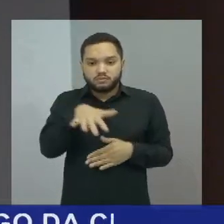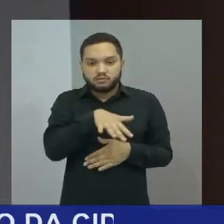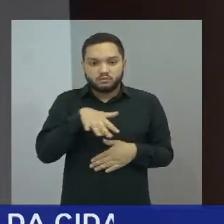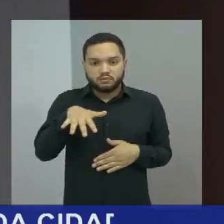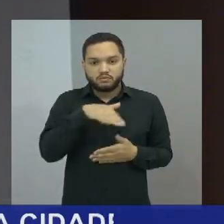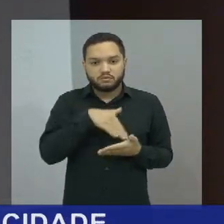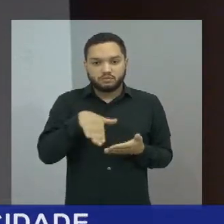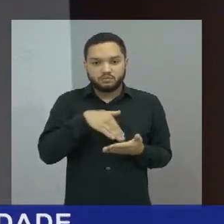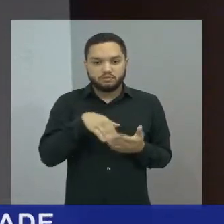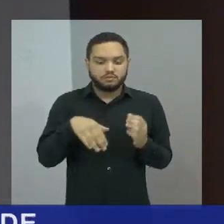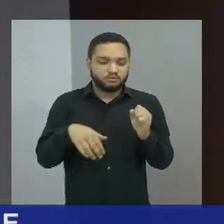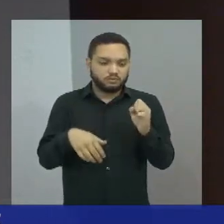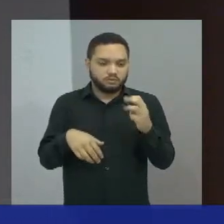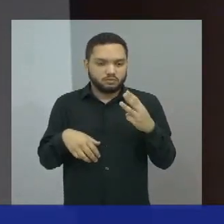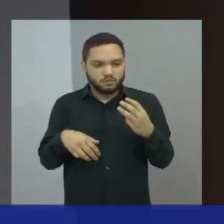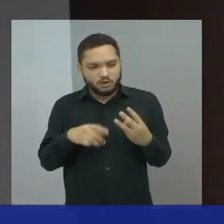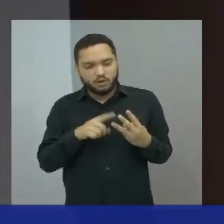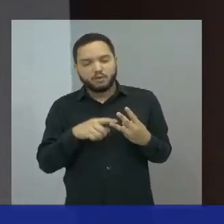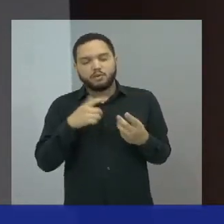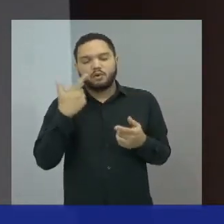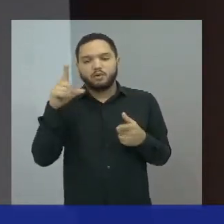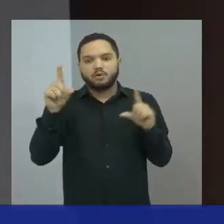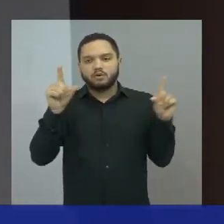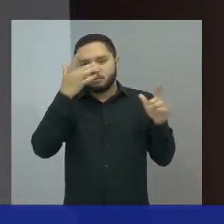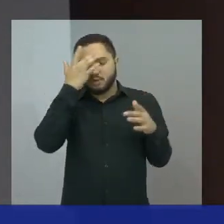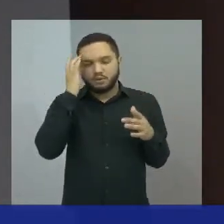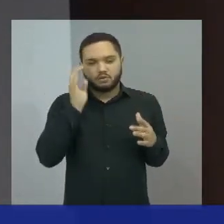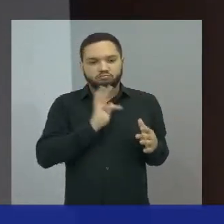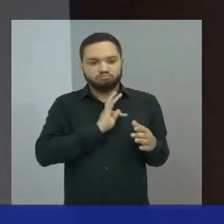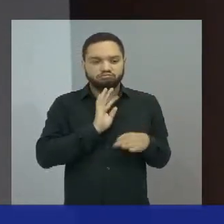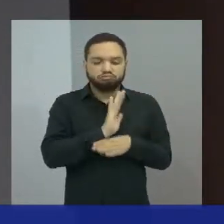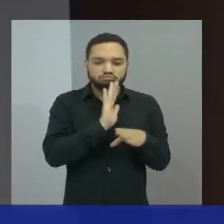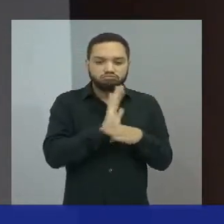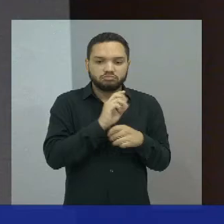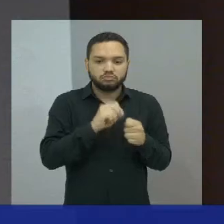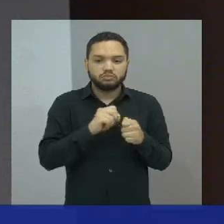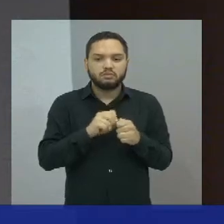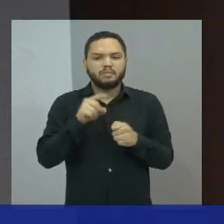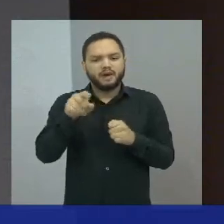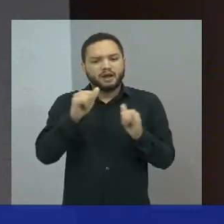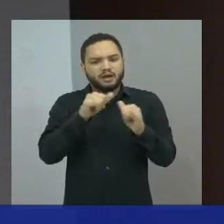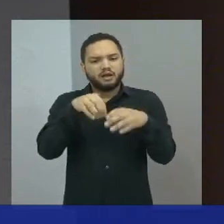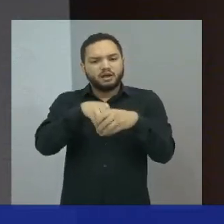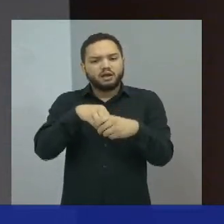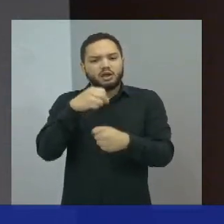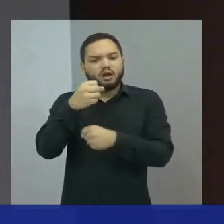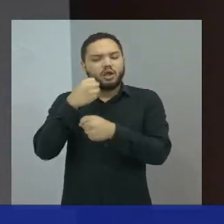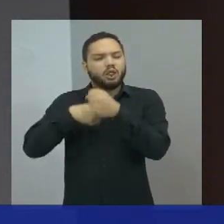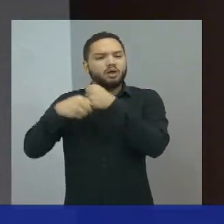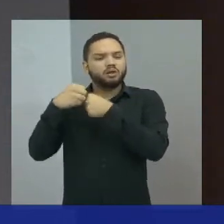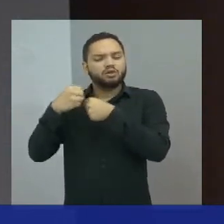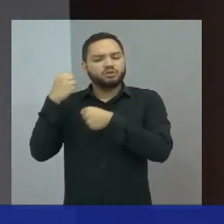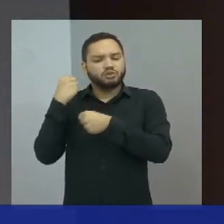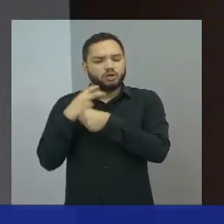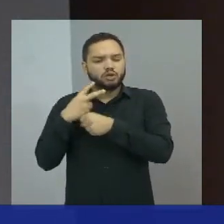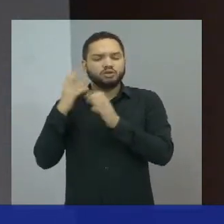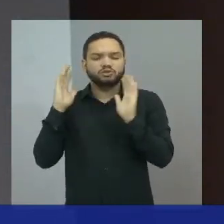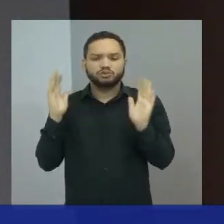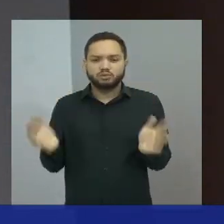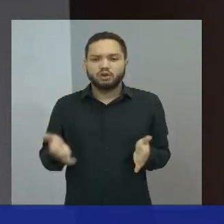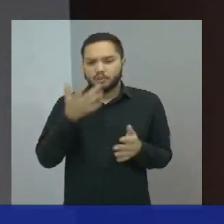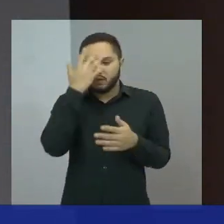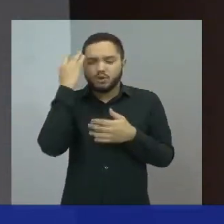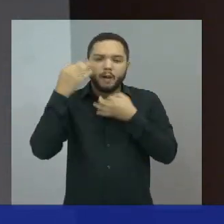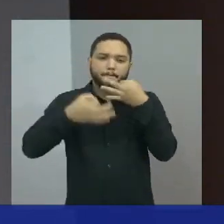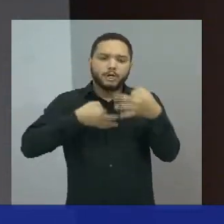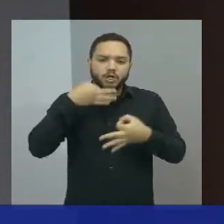seu, Magefis e outras pessoas que contribuíram, né, outros técnicos, mas ele ficou na internet já há 2 anos atrás, em consulta pública,